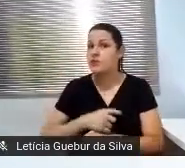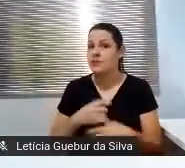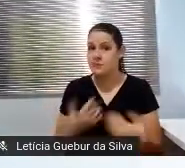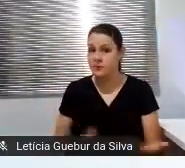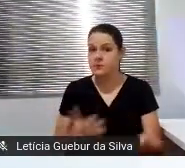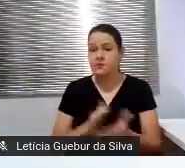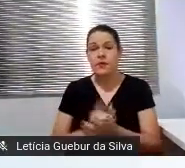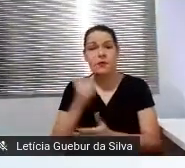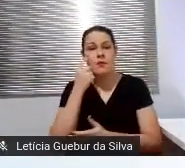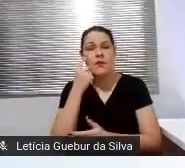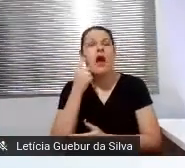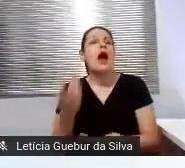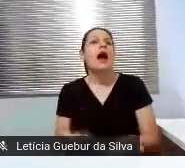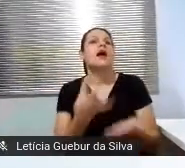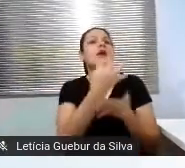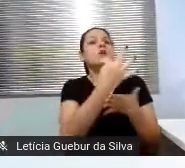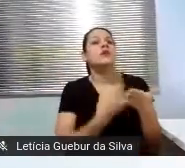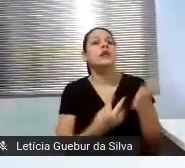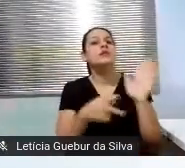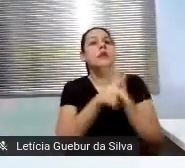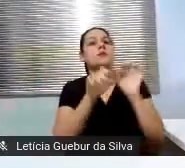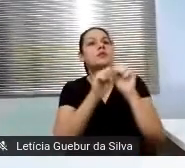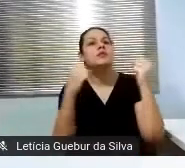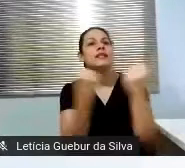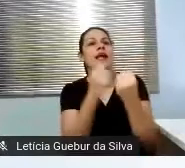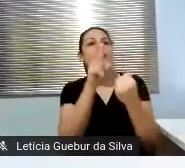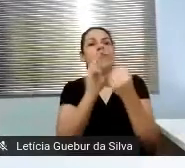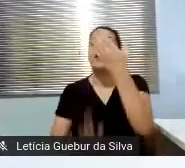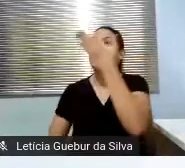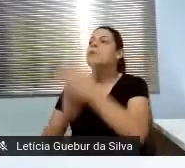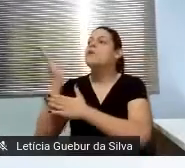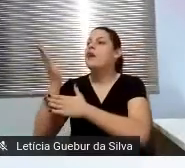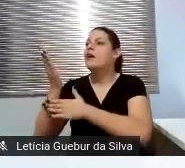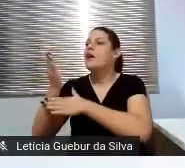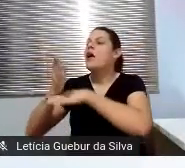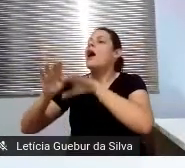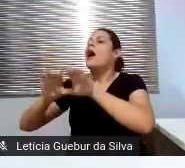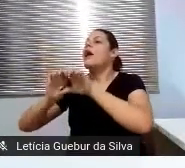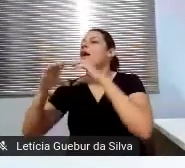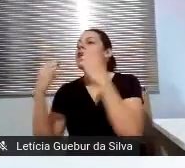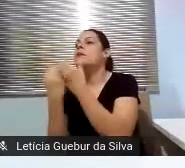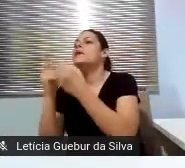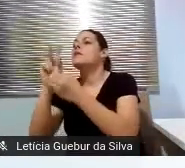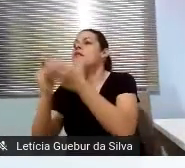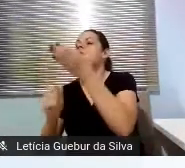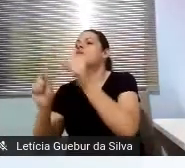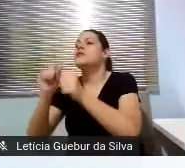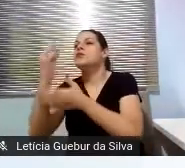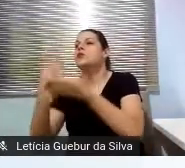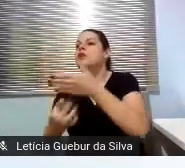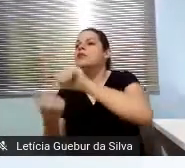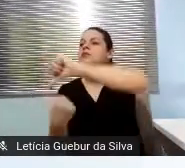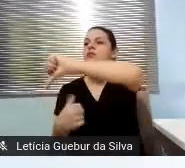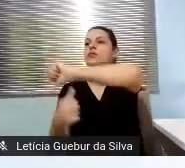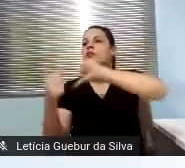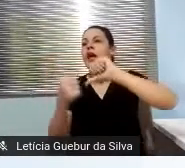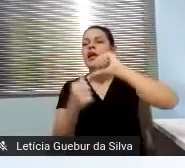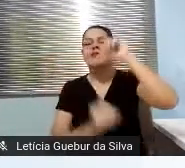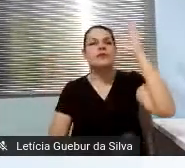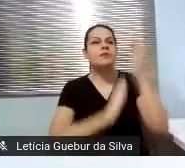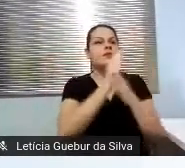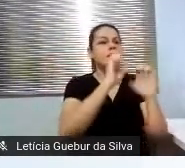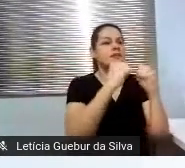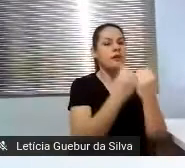O texto do Senado, a Câmara vai aprovar. O texto da Câmara vai ser rejeitado ou vai ser aprovado na